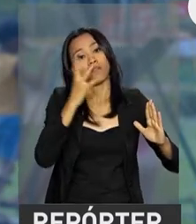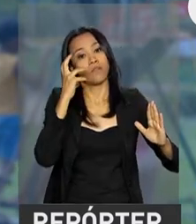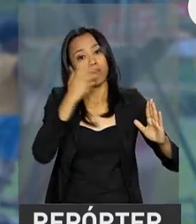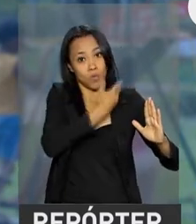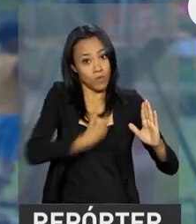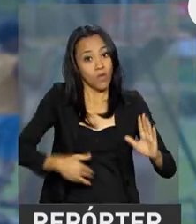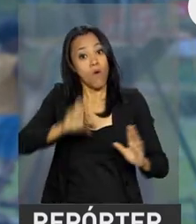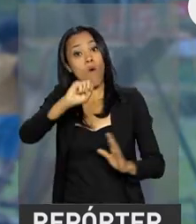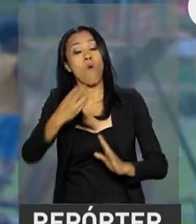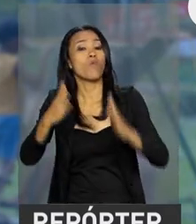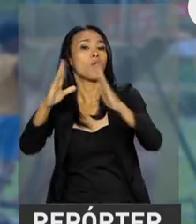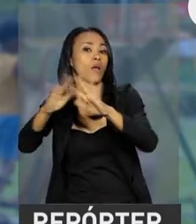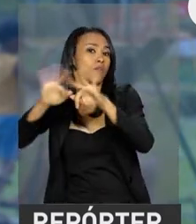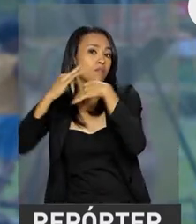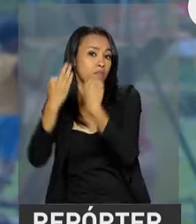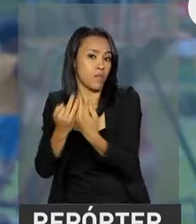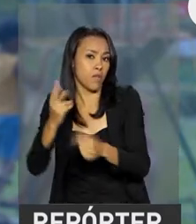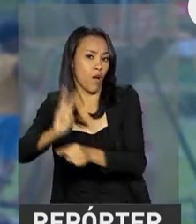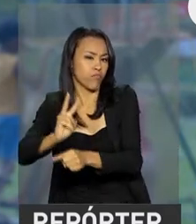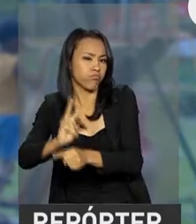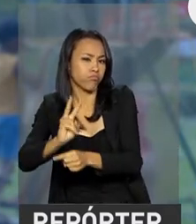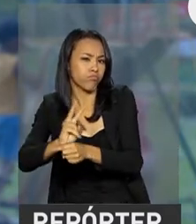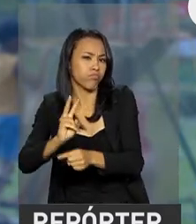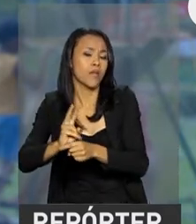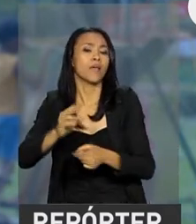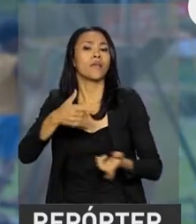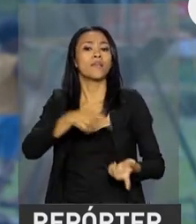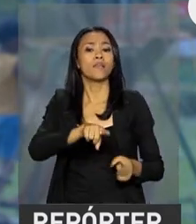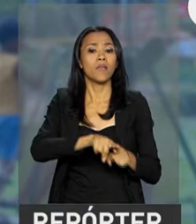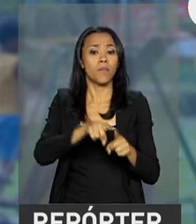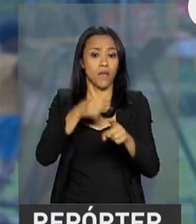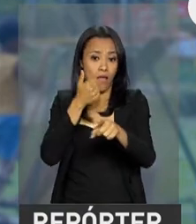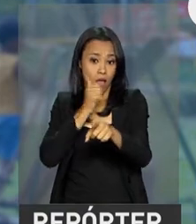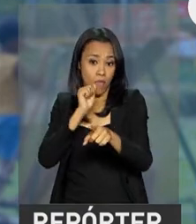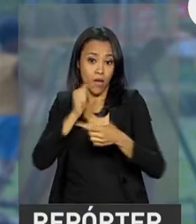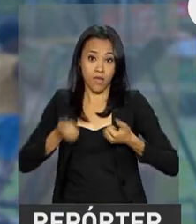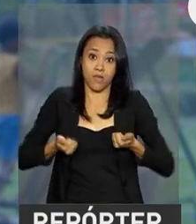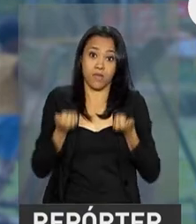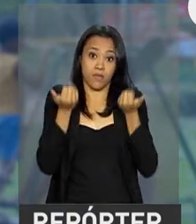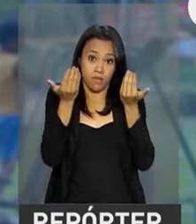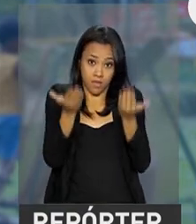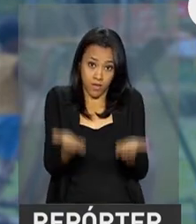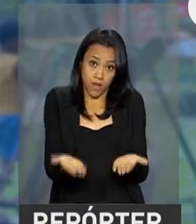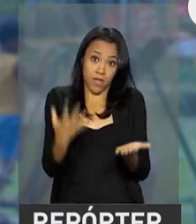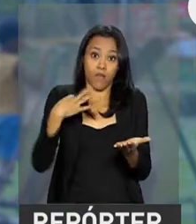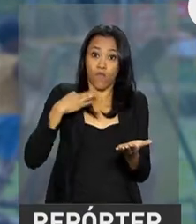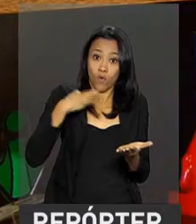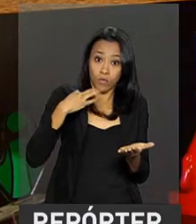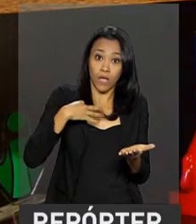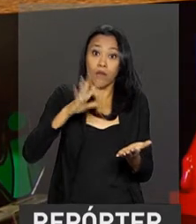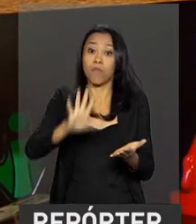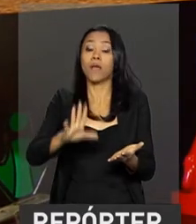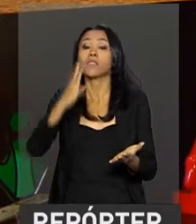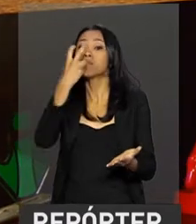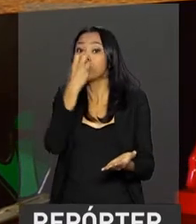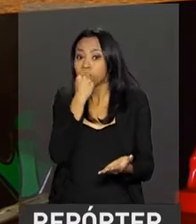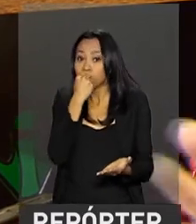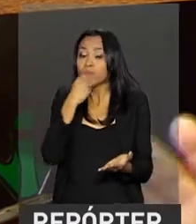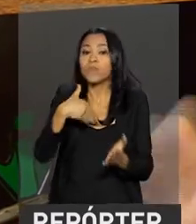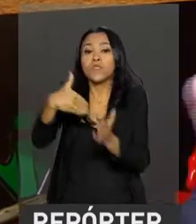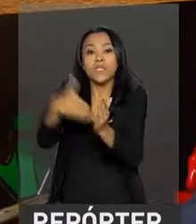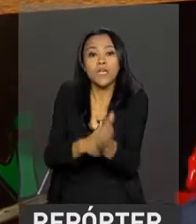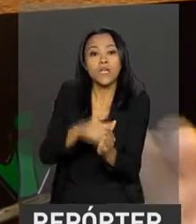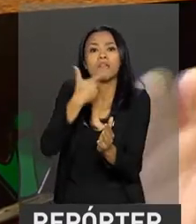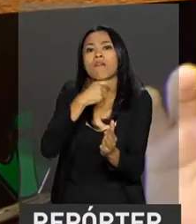garantia para as mães que entregam voluntariamente o filho para adoção o direito ao sigilo outra mudança